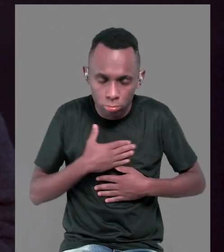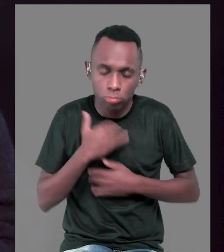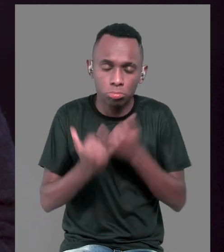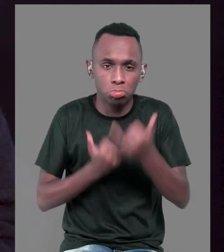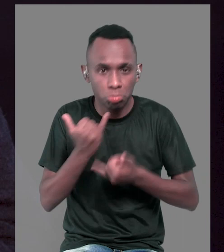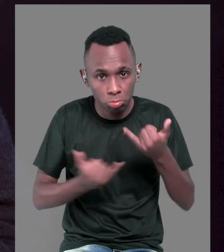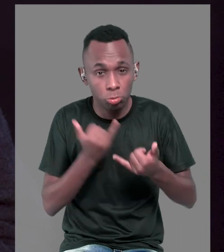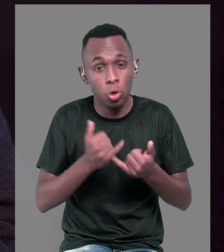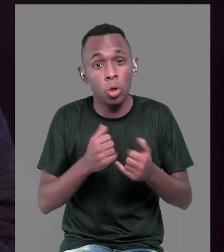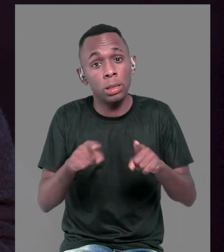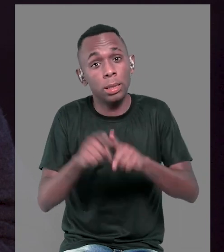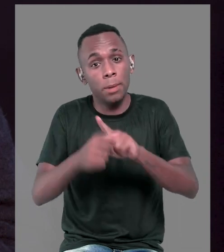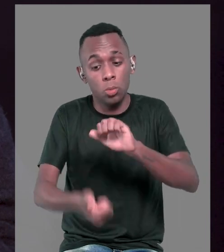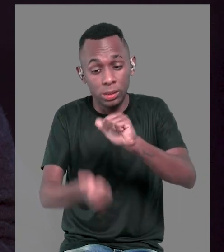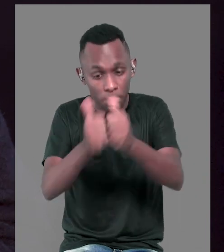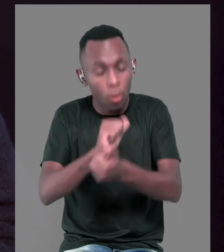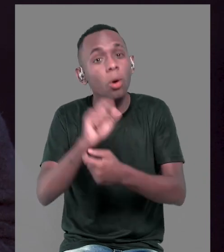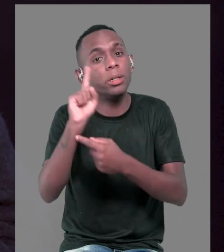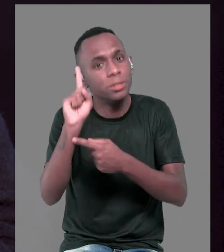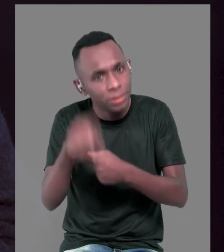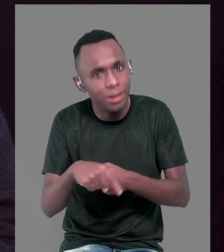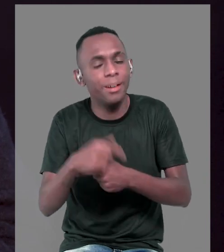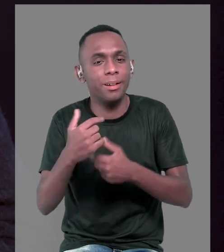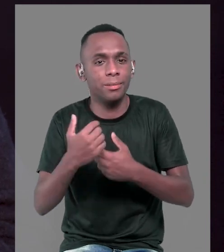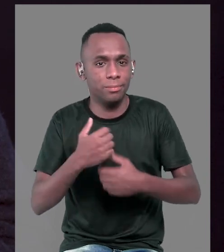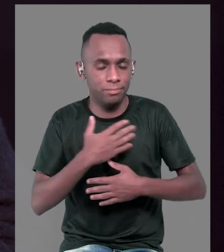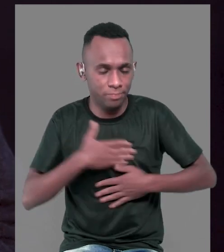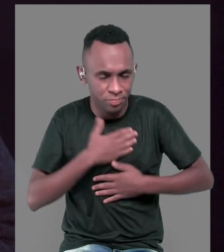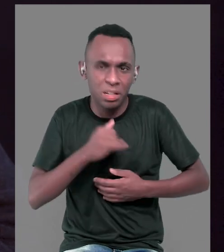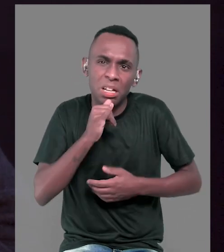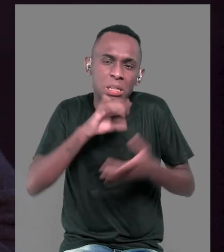puro entretenimento. Na Olimpíada, na Copa do Mundo,